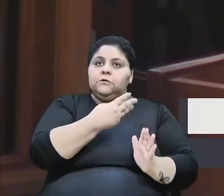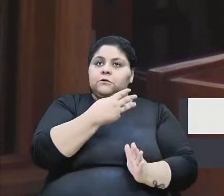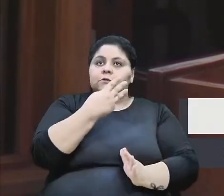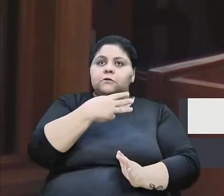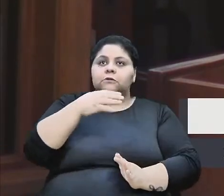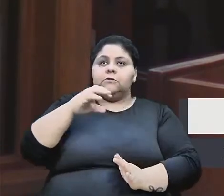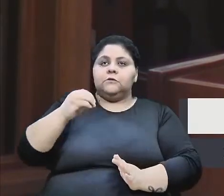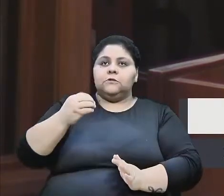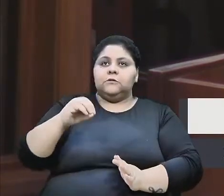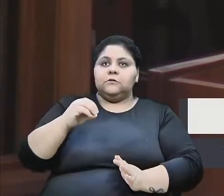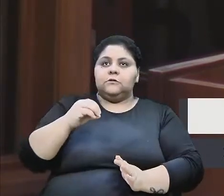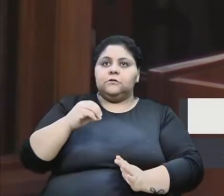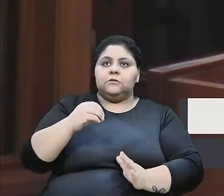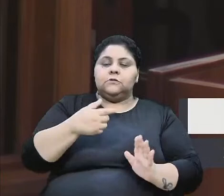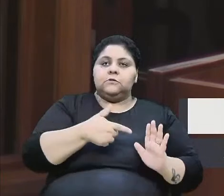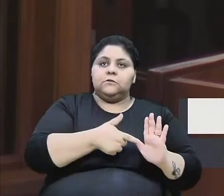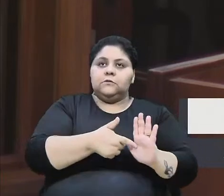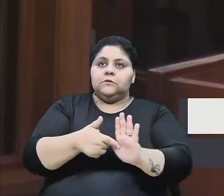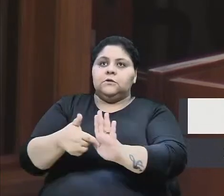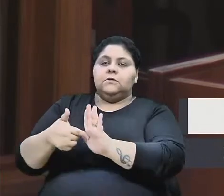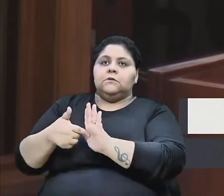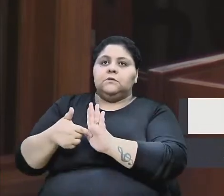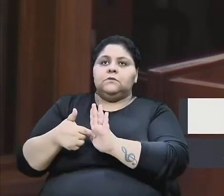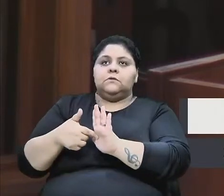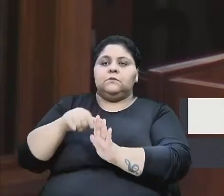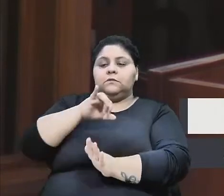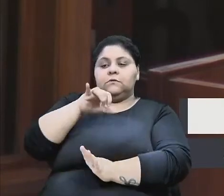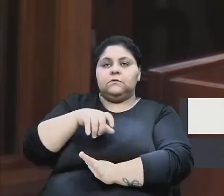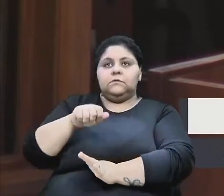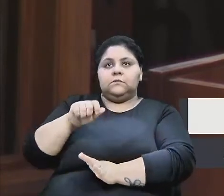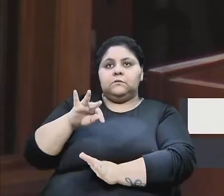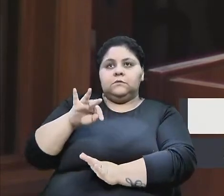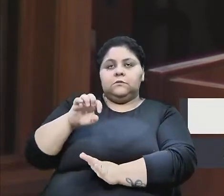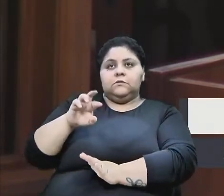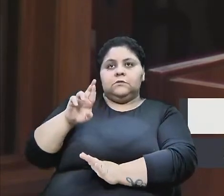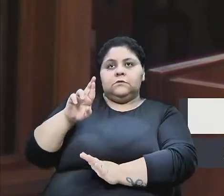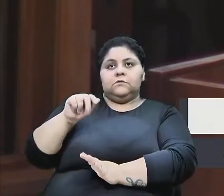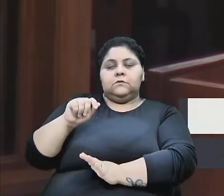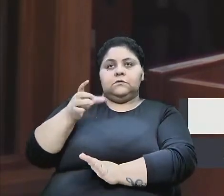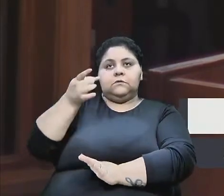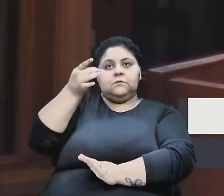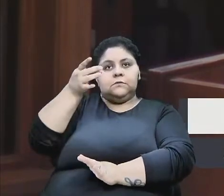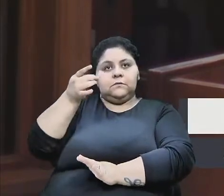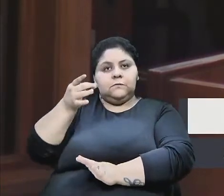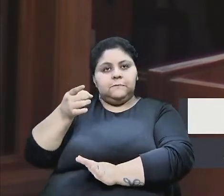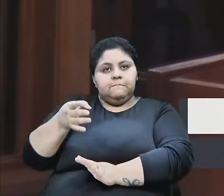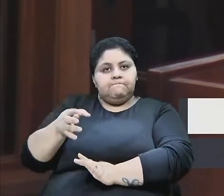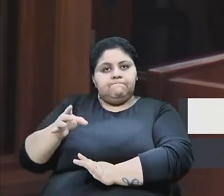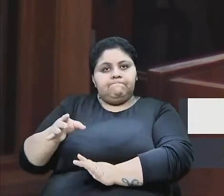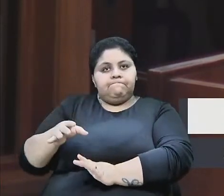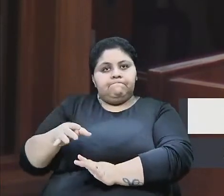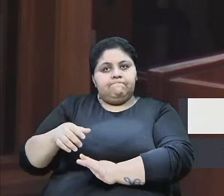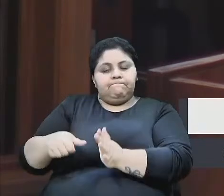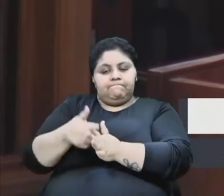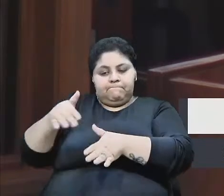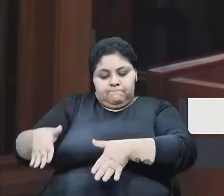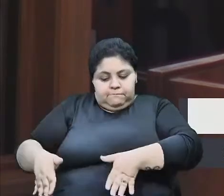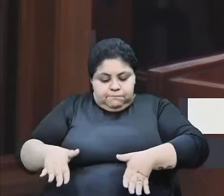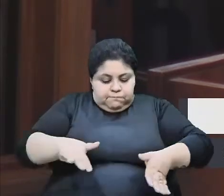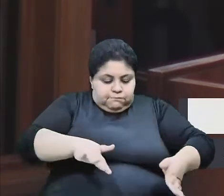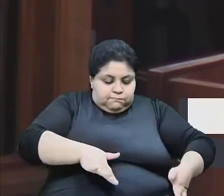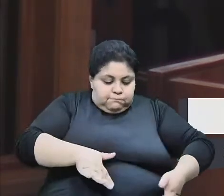a Caxiense Vera esterilizatera especialista em indumentária oferece uma ampla visão